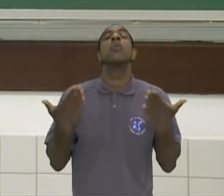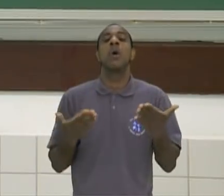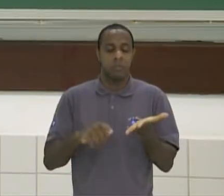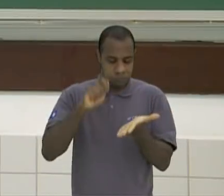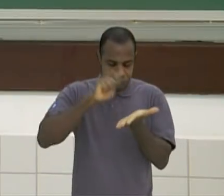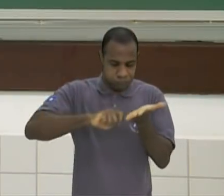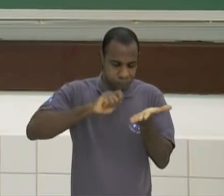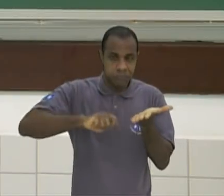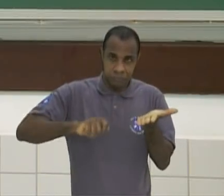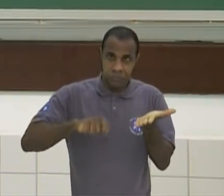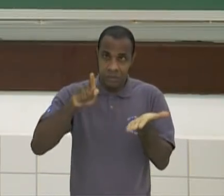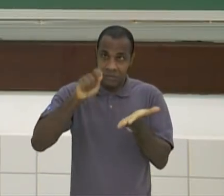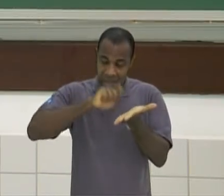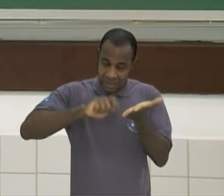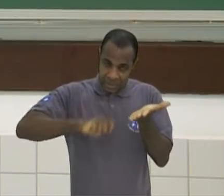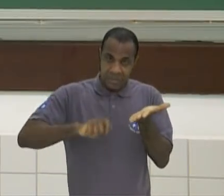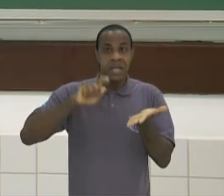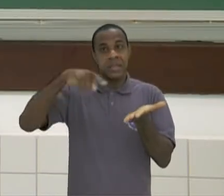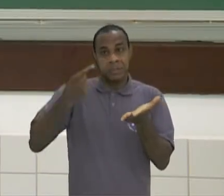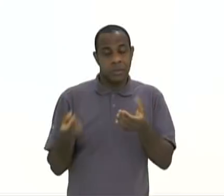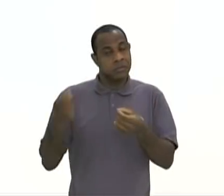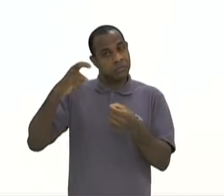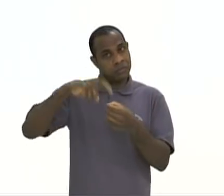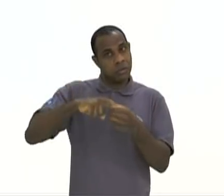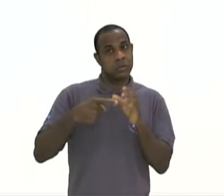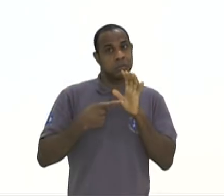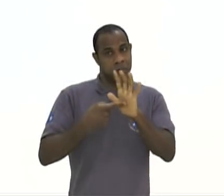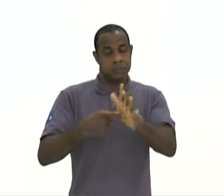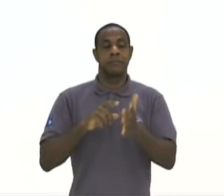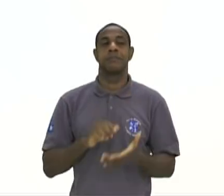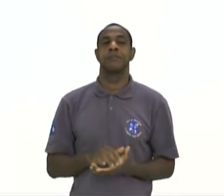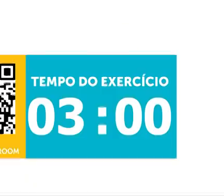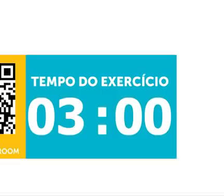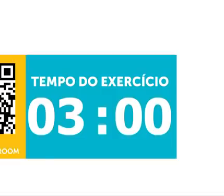ter um tempinho para realizar esse exercício aí e já voltamos com a correção.